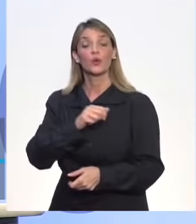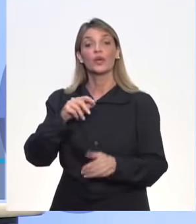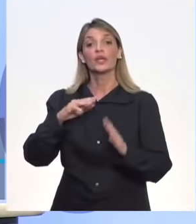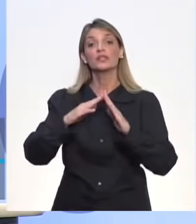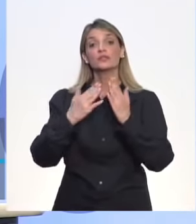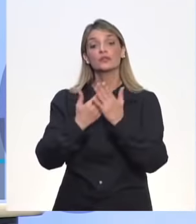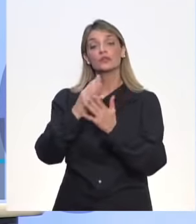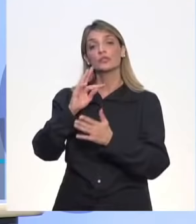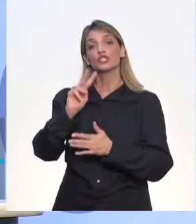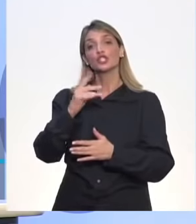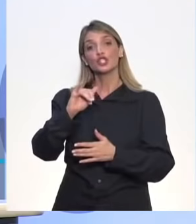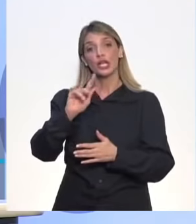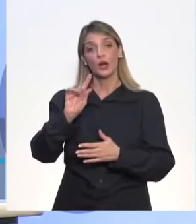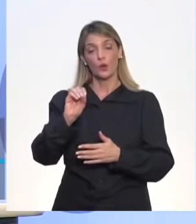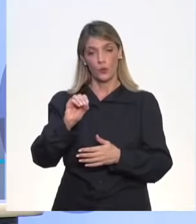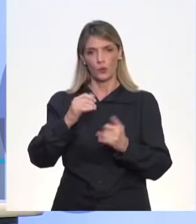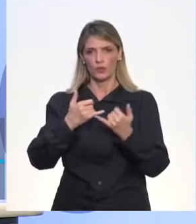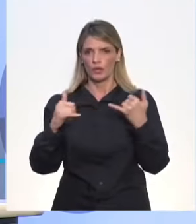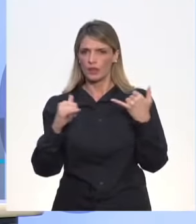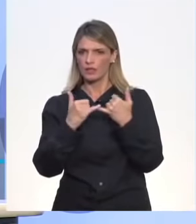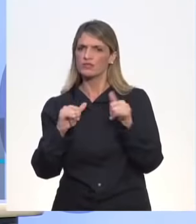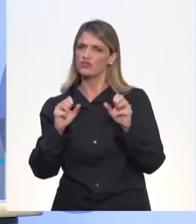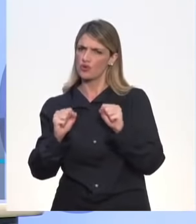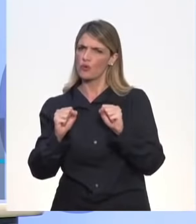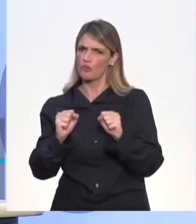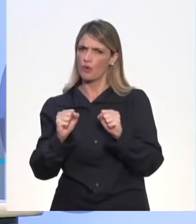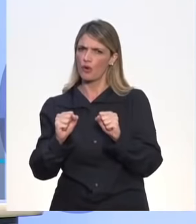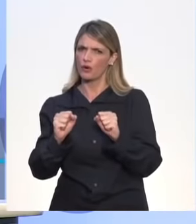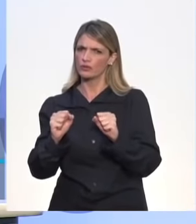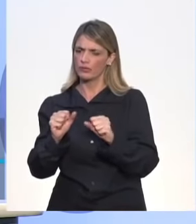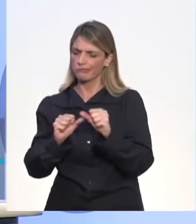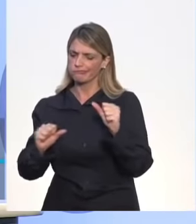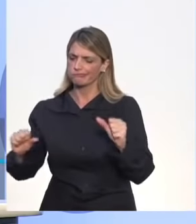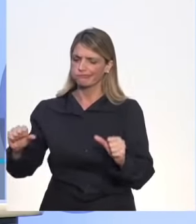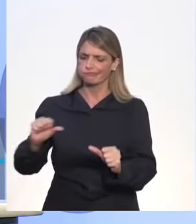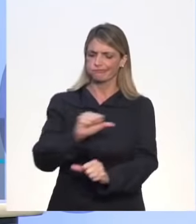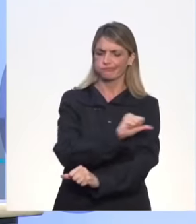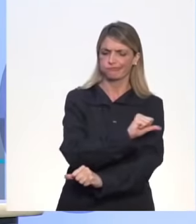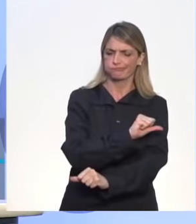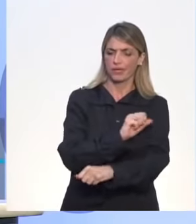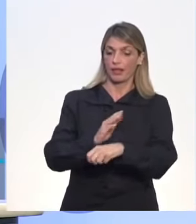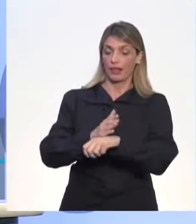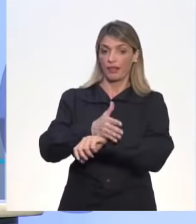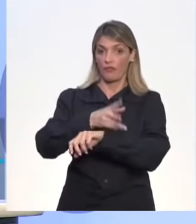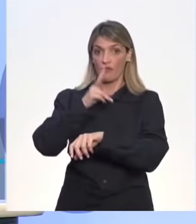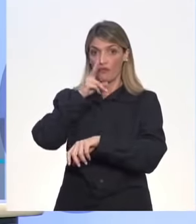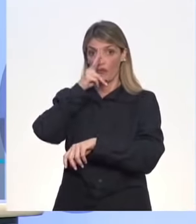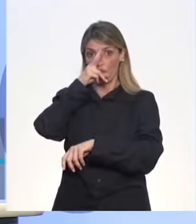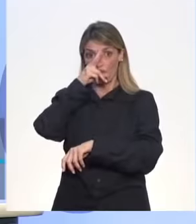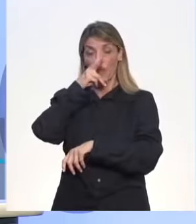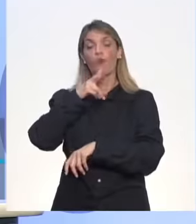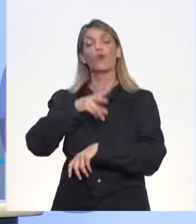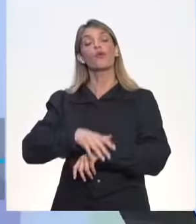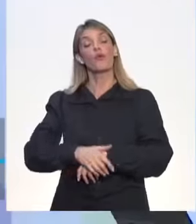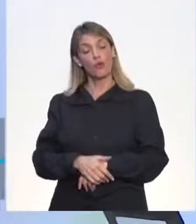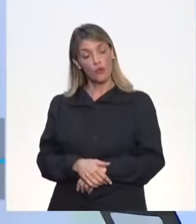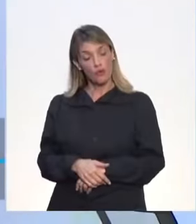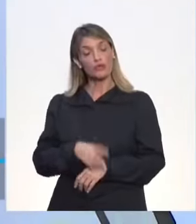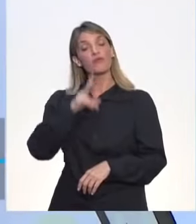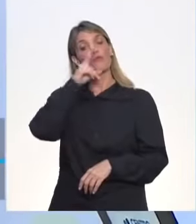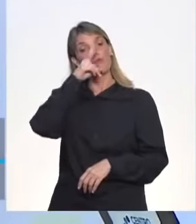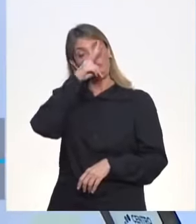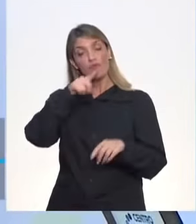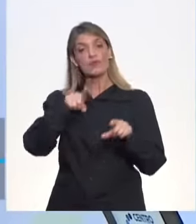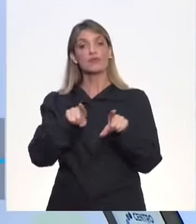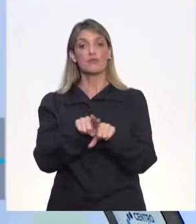Tiago alberione energia que pode ser transferida por força são os alunos a professora também associar força